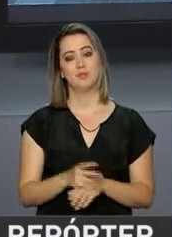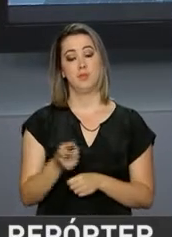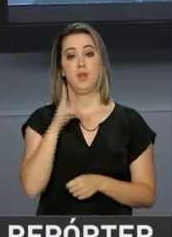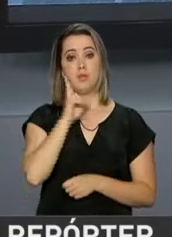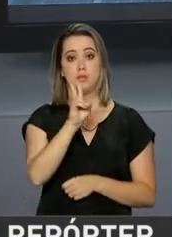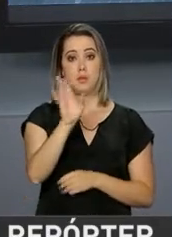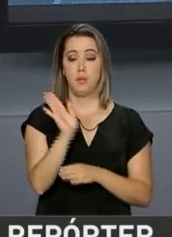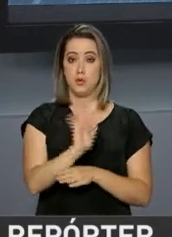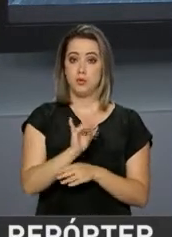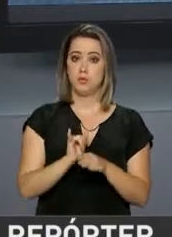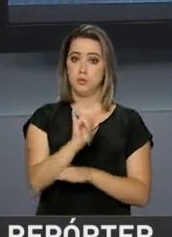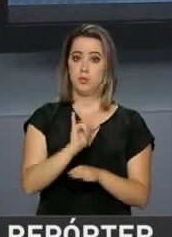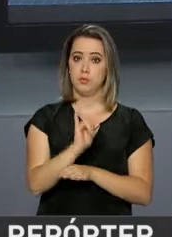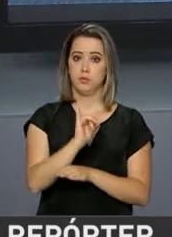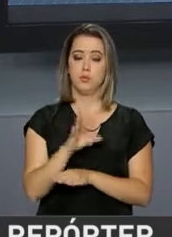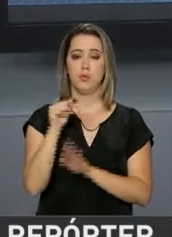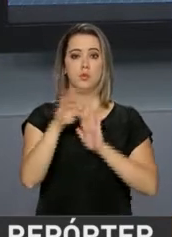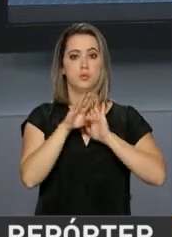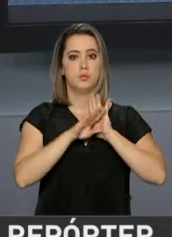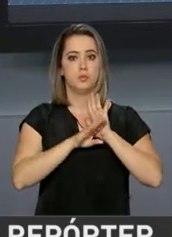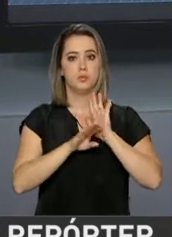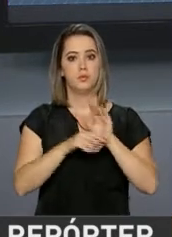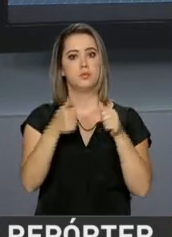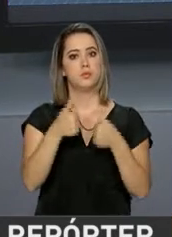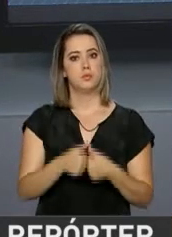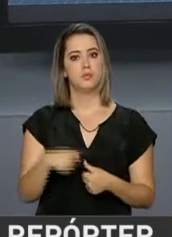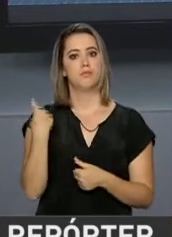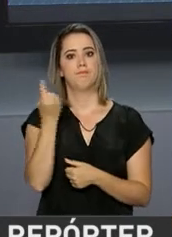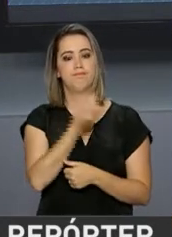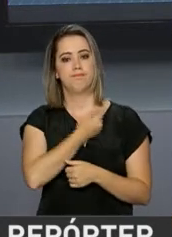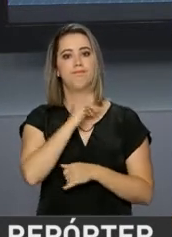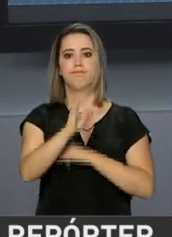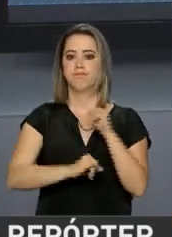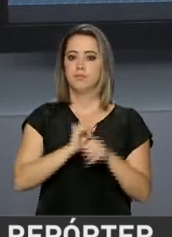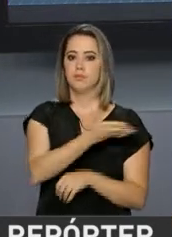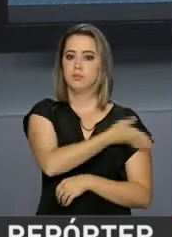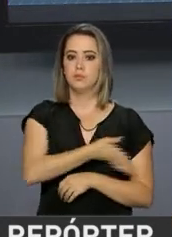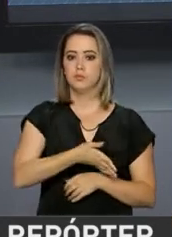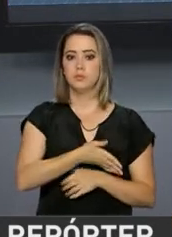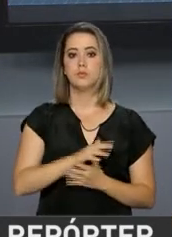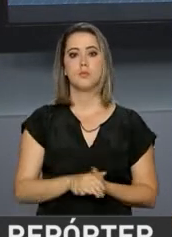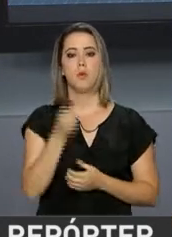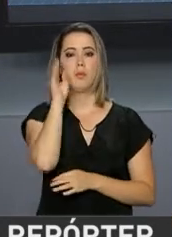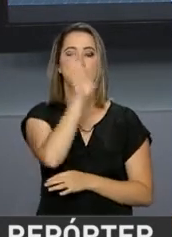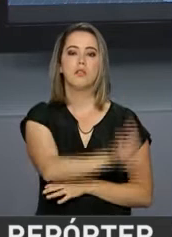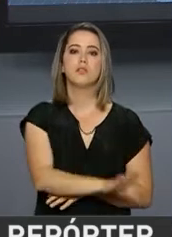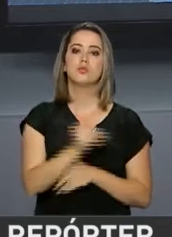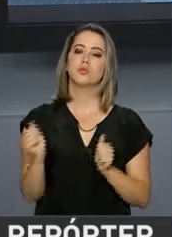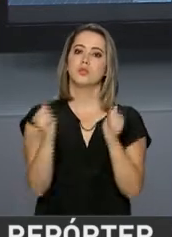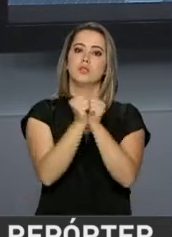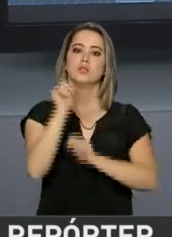você pode rever as reportagens no youtube e toda a programação também está em nossa página na internet boa tarde pra você